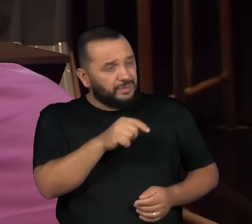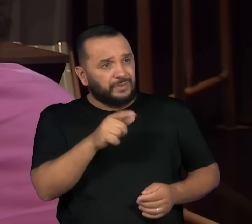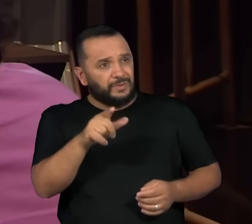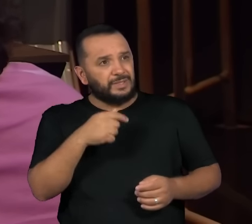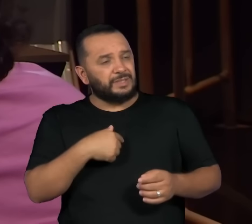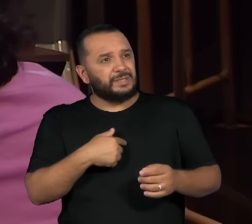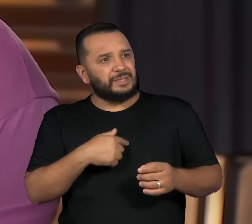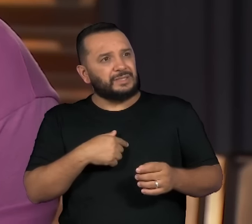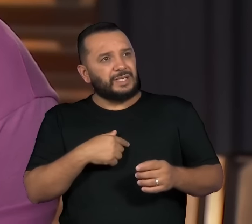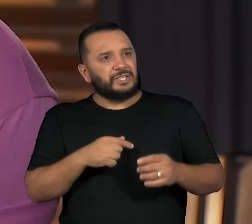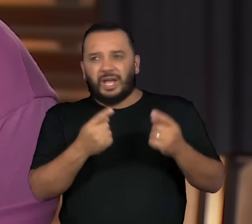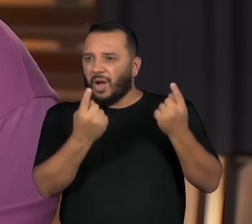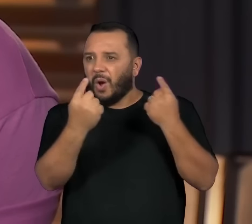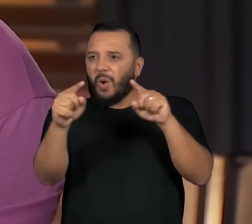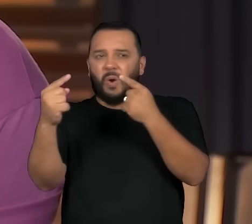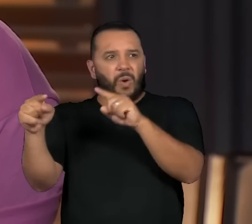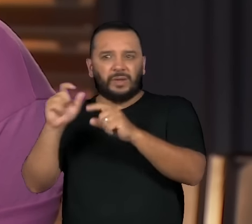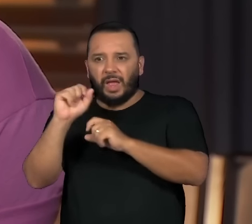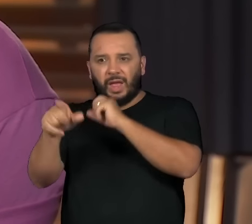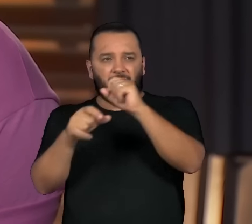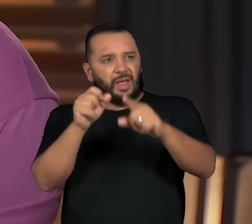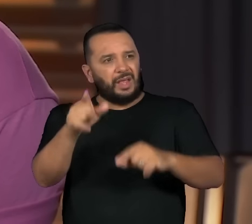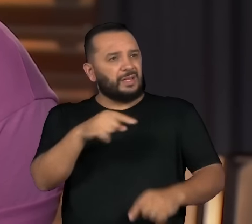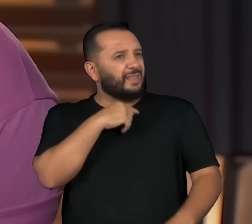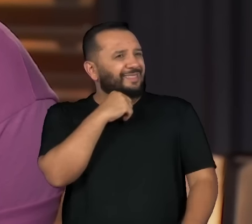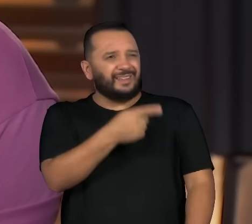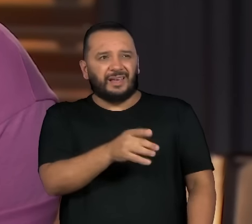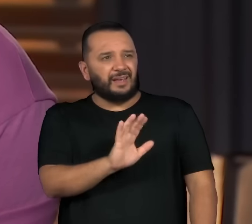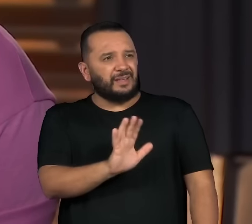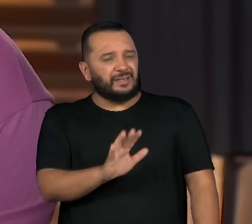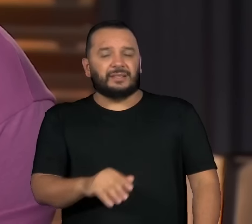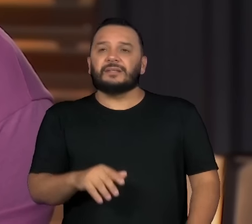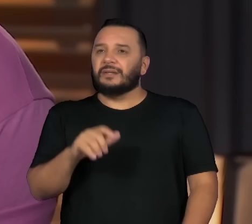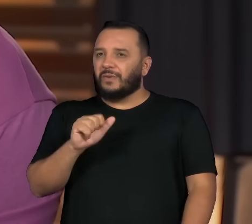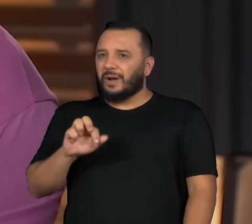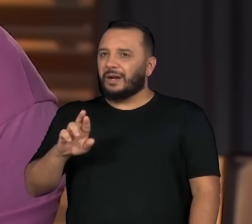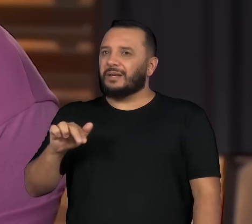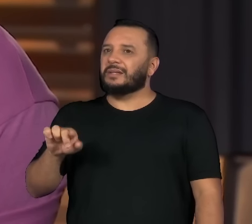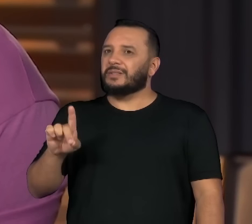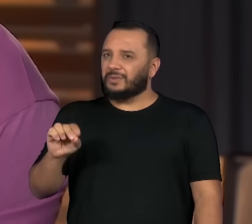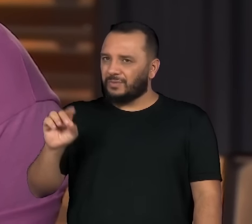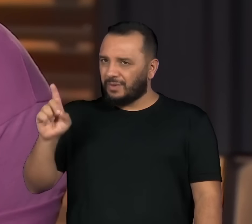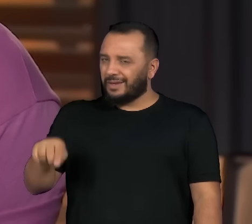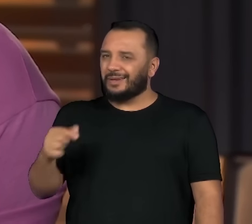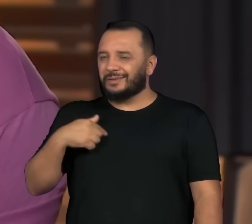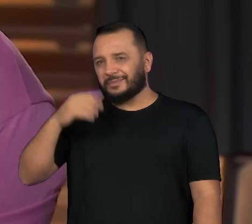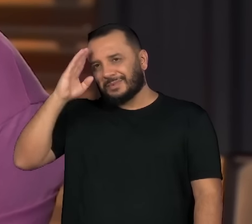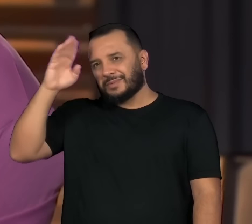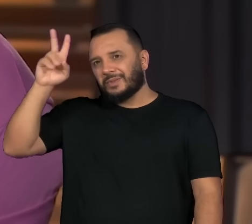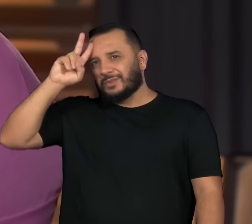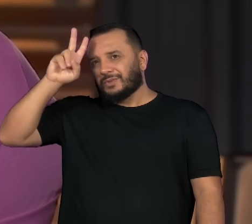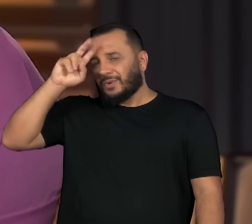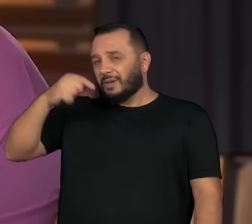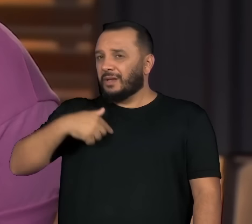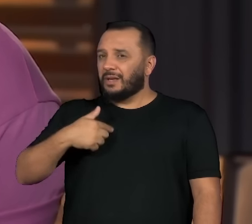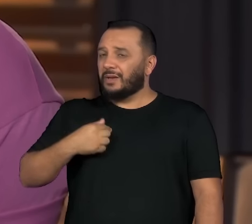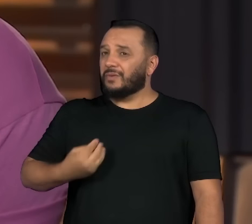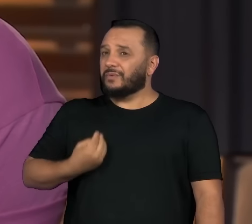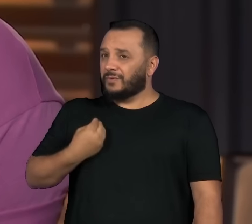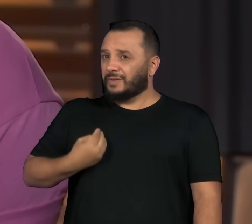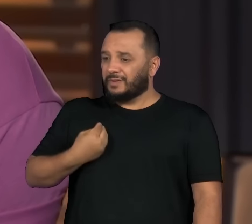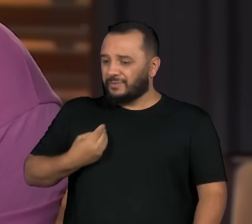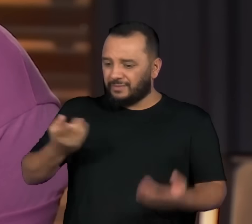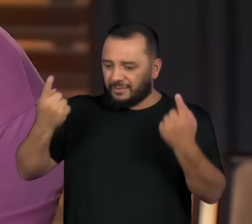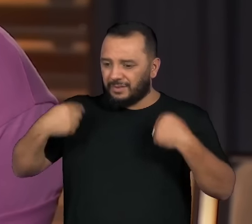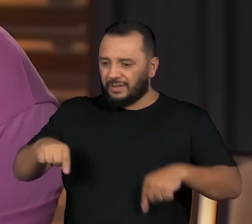ninguém. Exatamente. Né? Em Arlindo é um dos grandes plots da história. Ele aprende que a existência dele tem um valor que